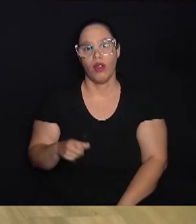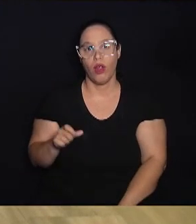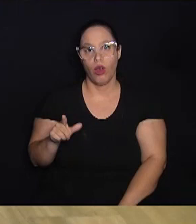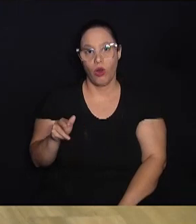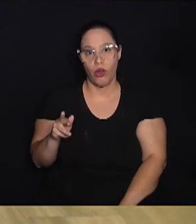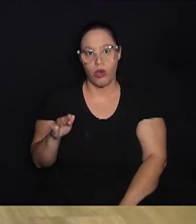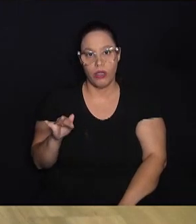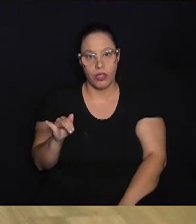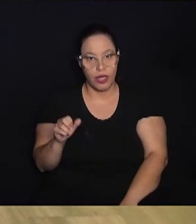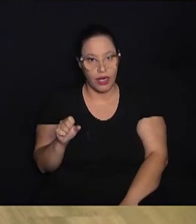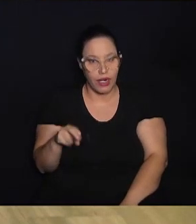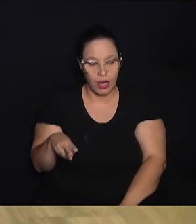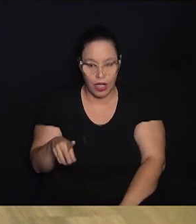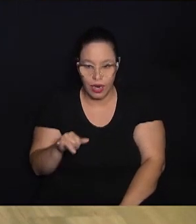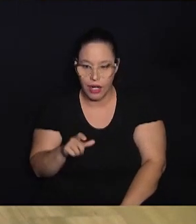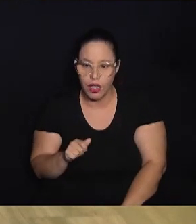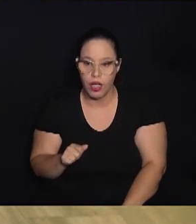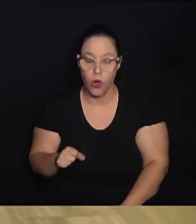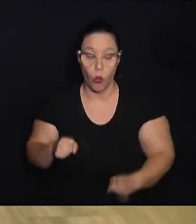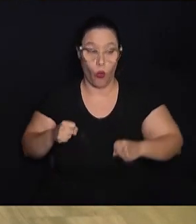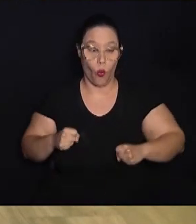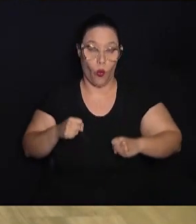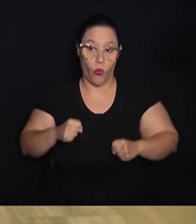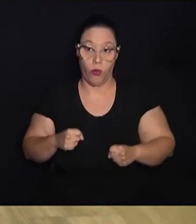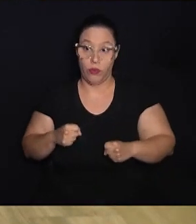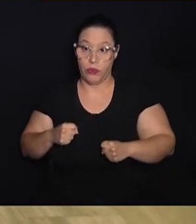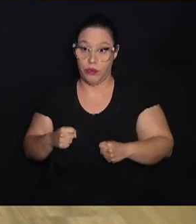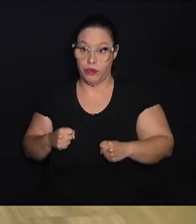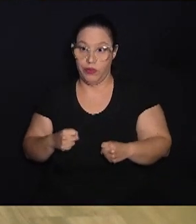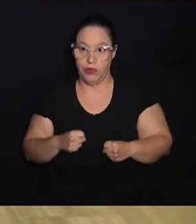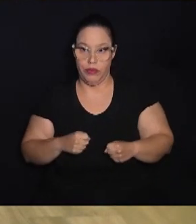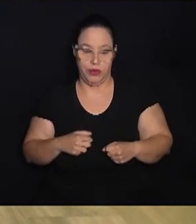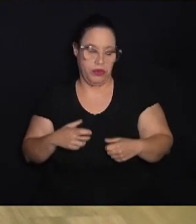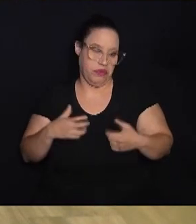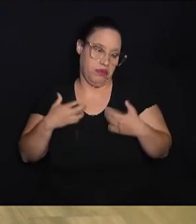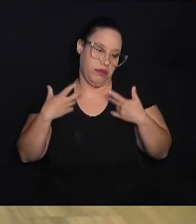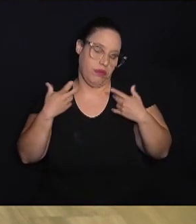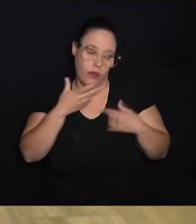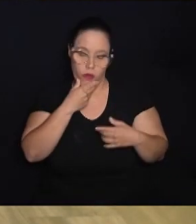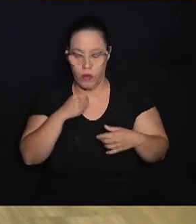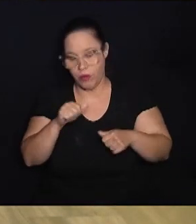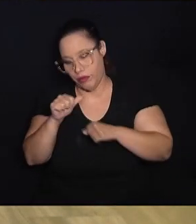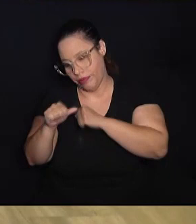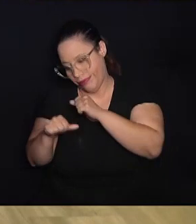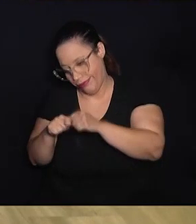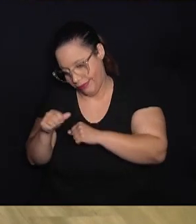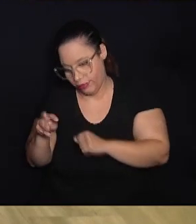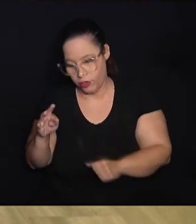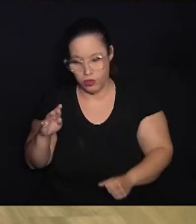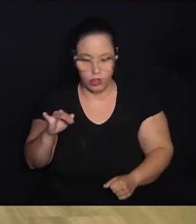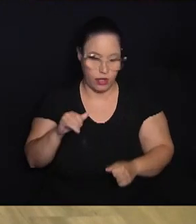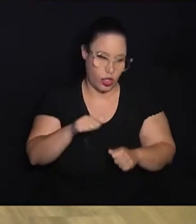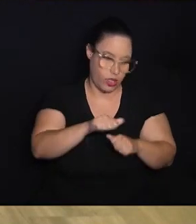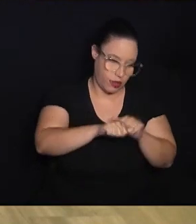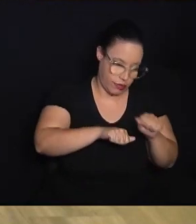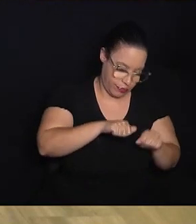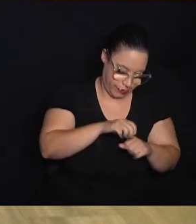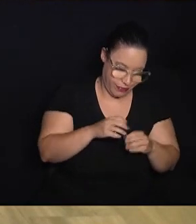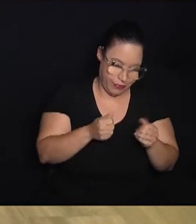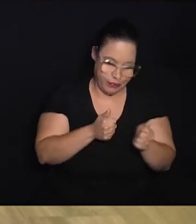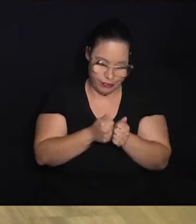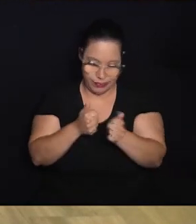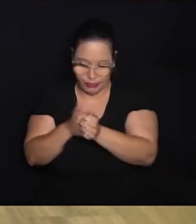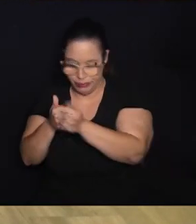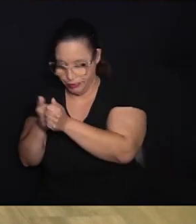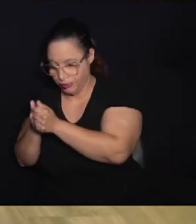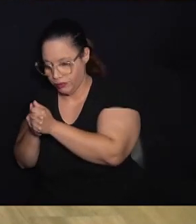bombad Dona uma outra perspectiva o homem também tinha mudado então a tirinha vai acompanhando e vai mostrando é um retrato